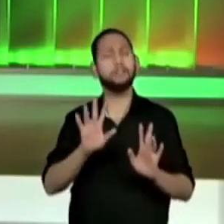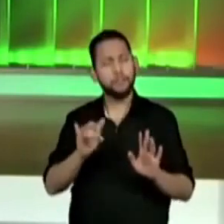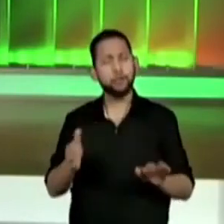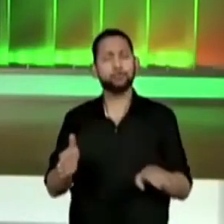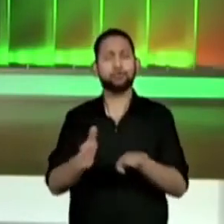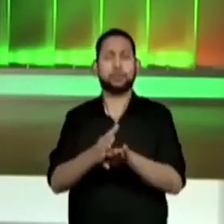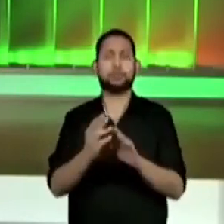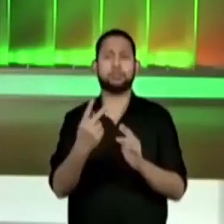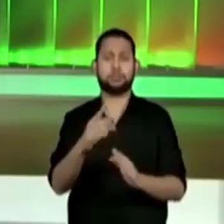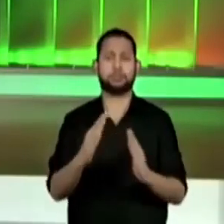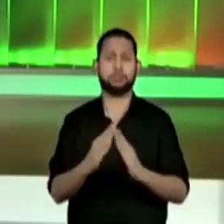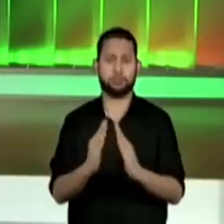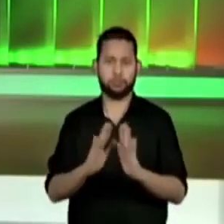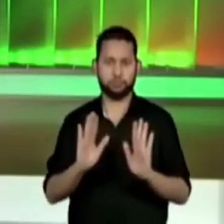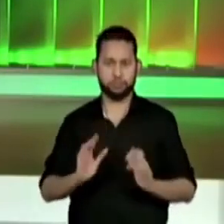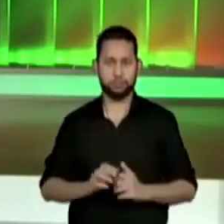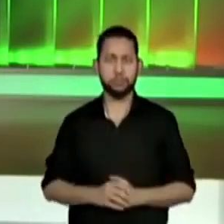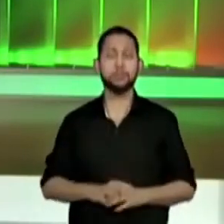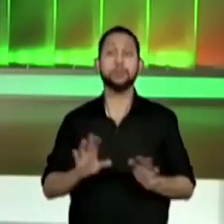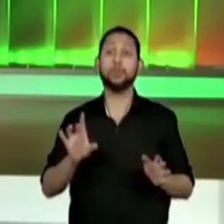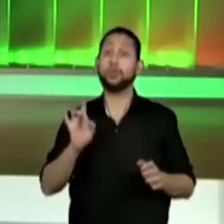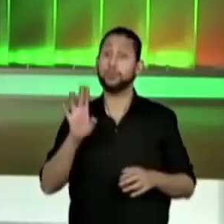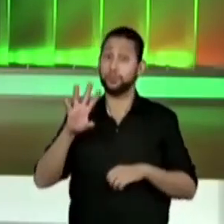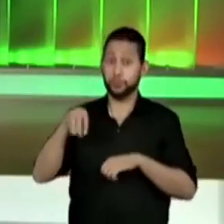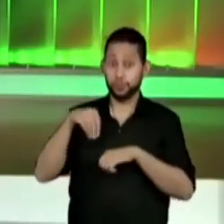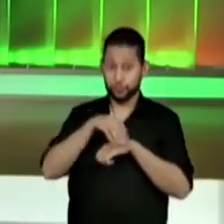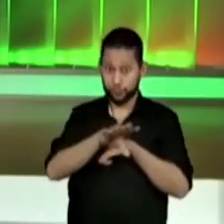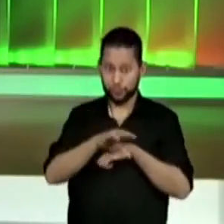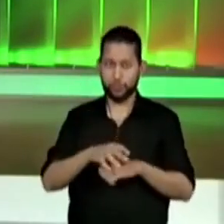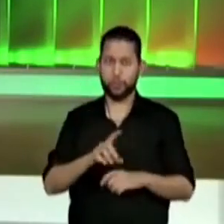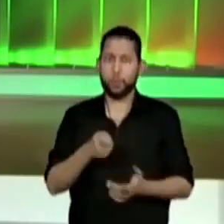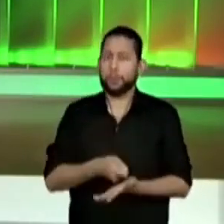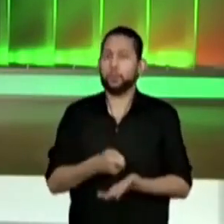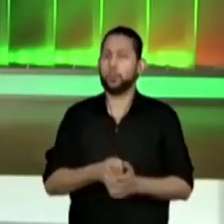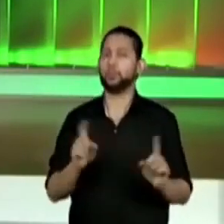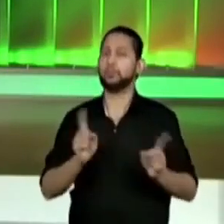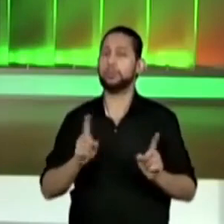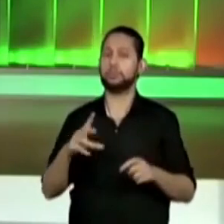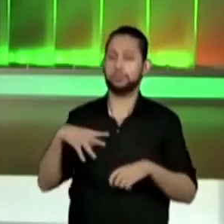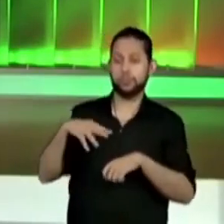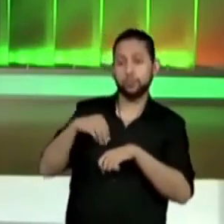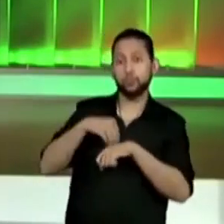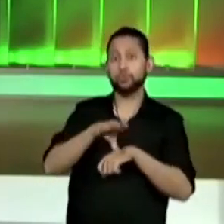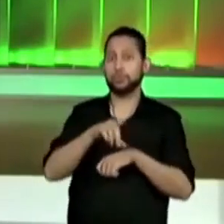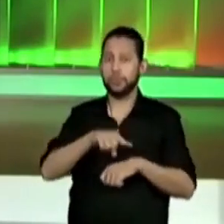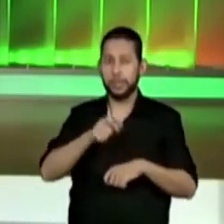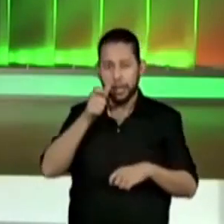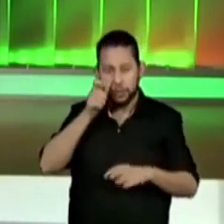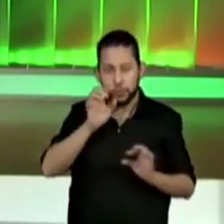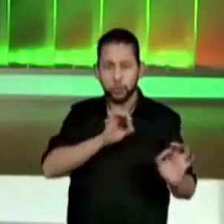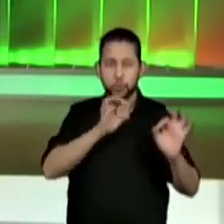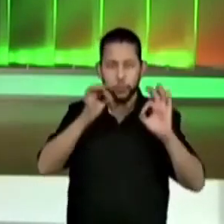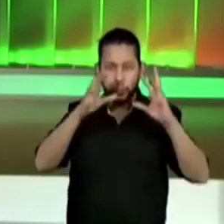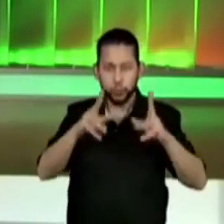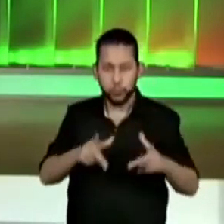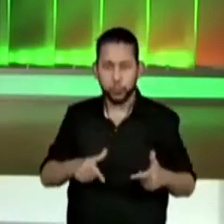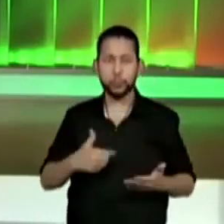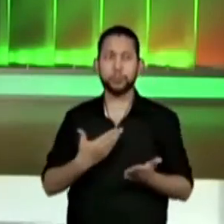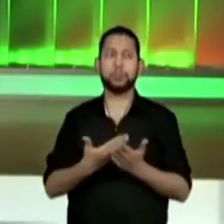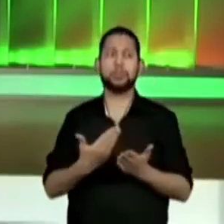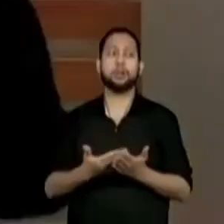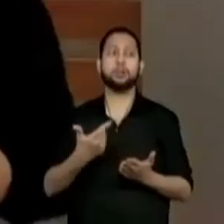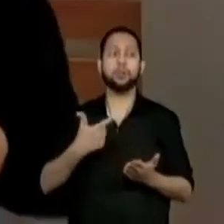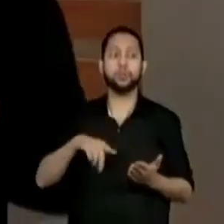é até legal eu vou dar uma dica tá claro que não é obrigatório mas é só uma dica para quem quer acompanhar de pertinho as nossas